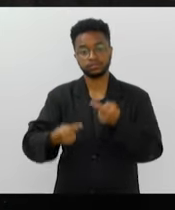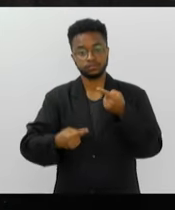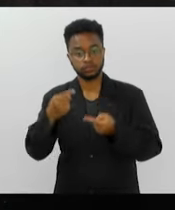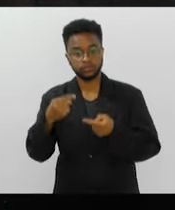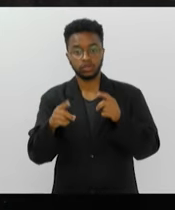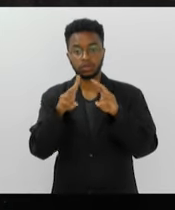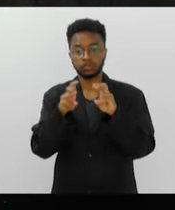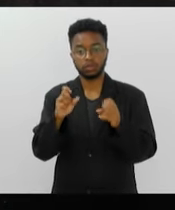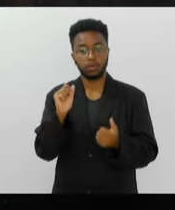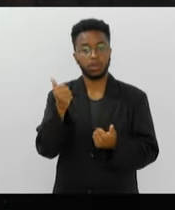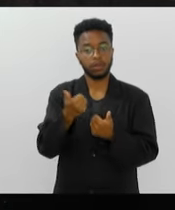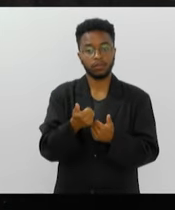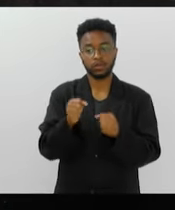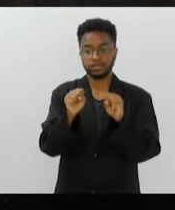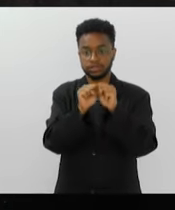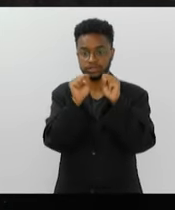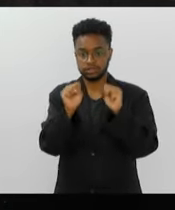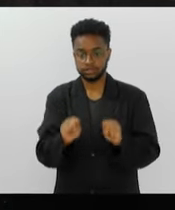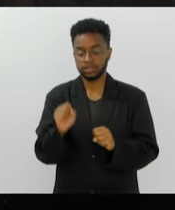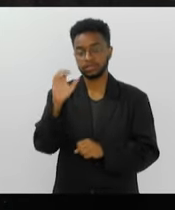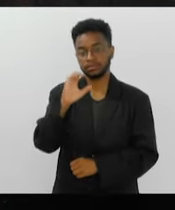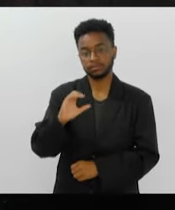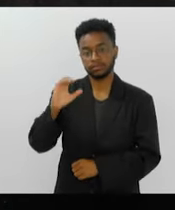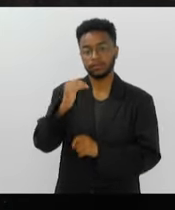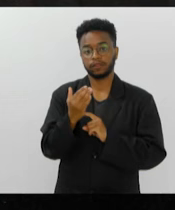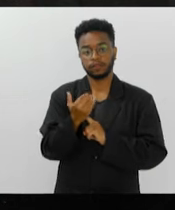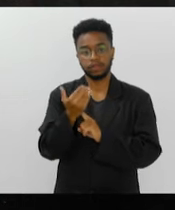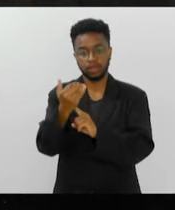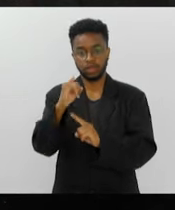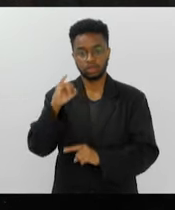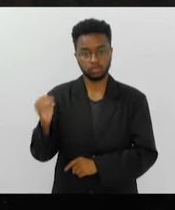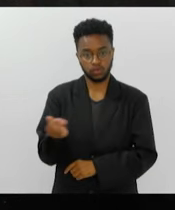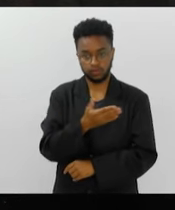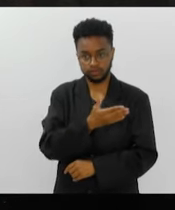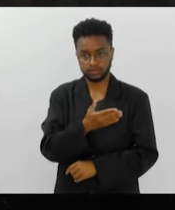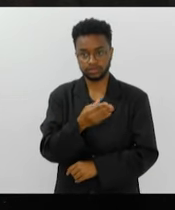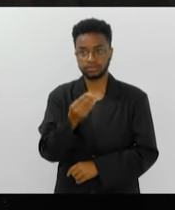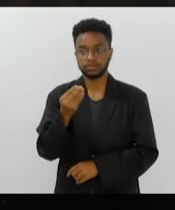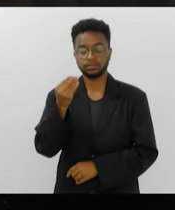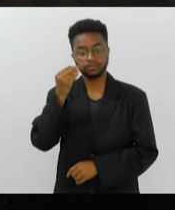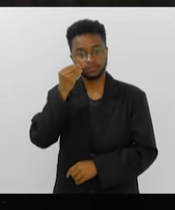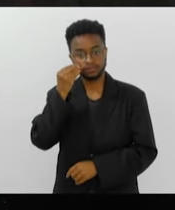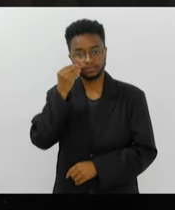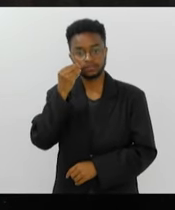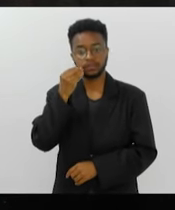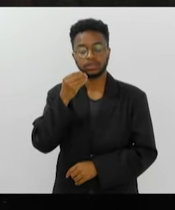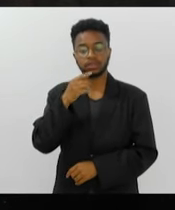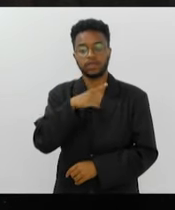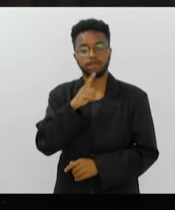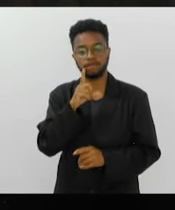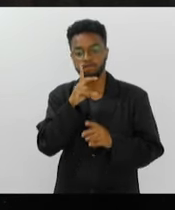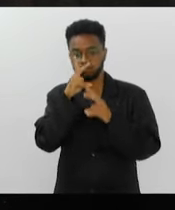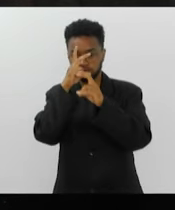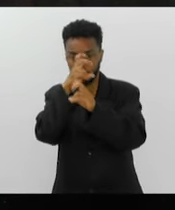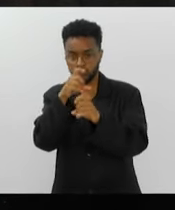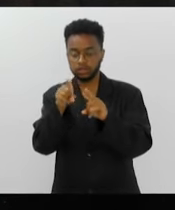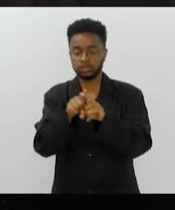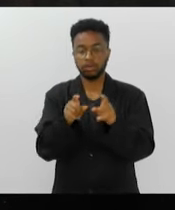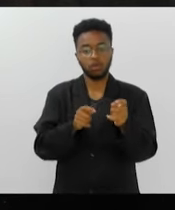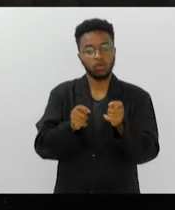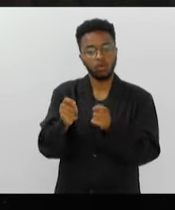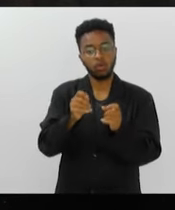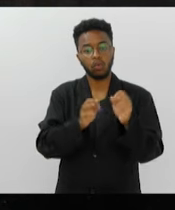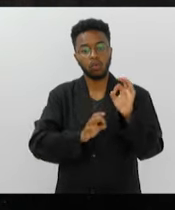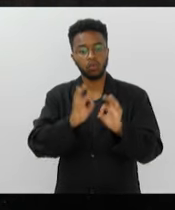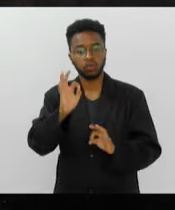fortalecimento do sistema de Ciência Tecnologia e inovação para que elas tejam força para que elas sejam geridas por